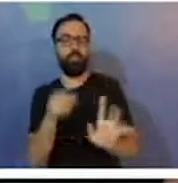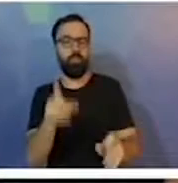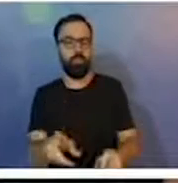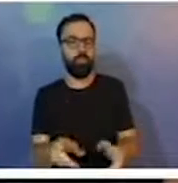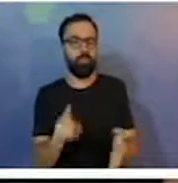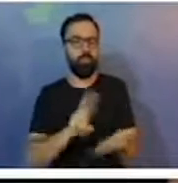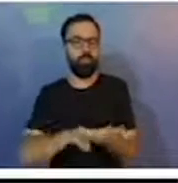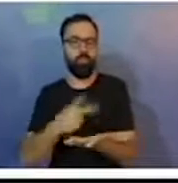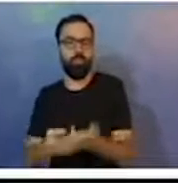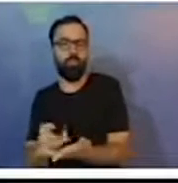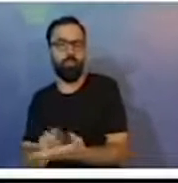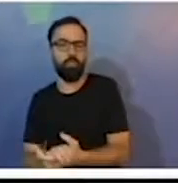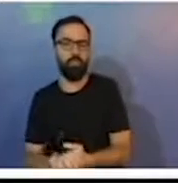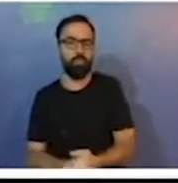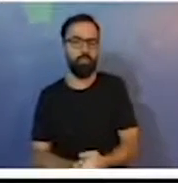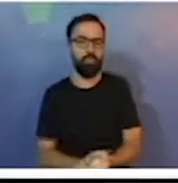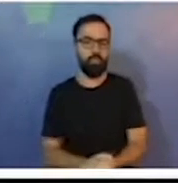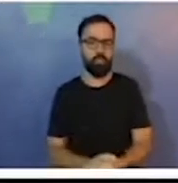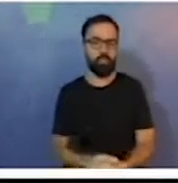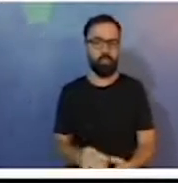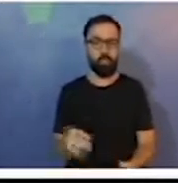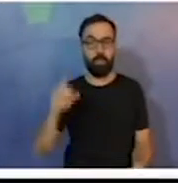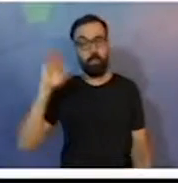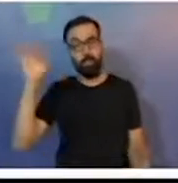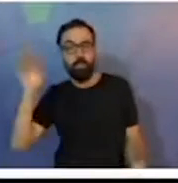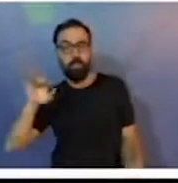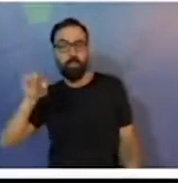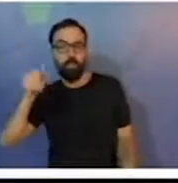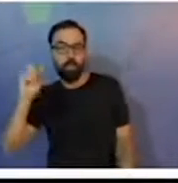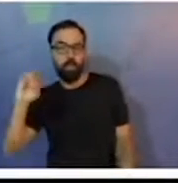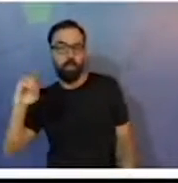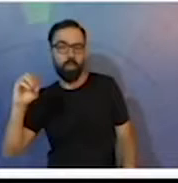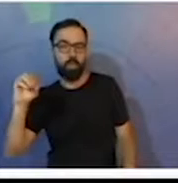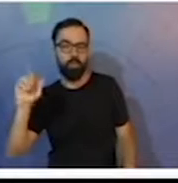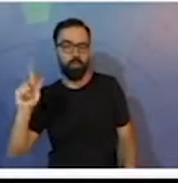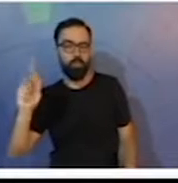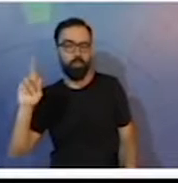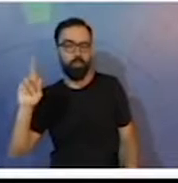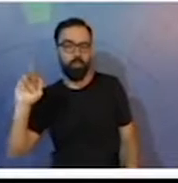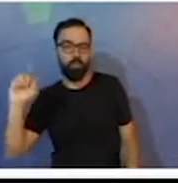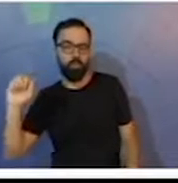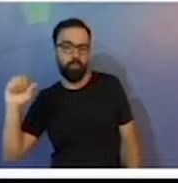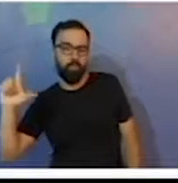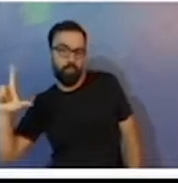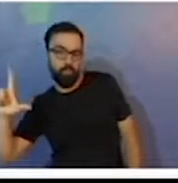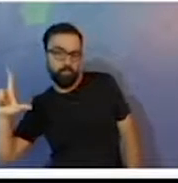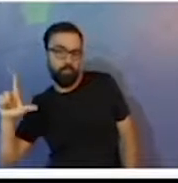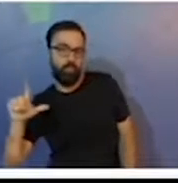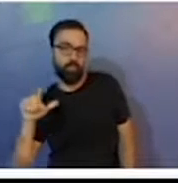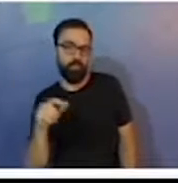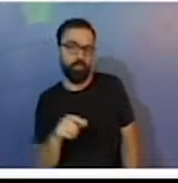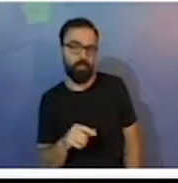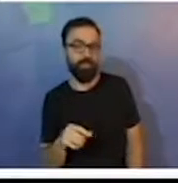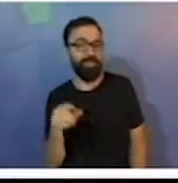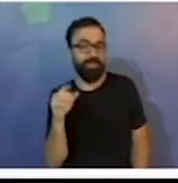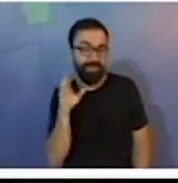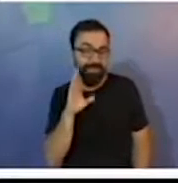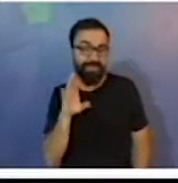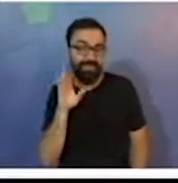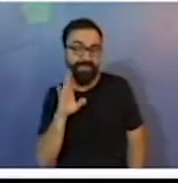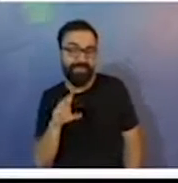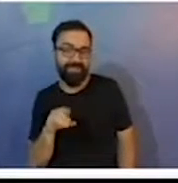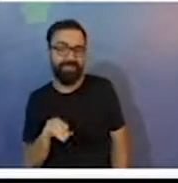interpretação do poema o jogral que nós fizemos olha só que nos apresentamos para vocês muito